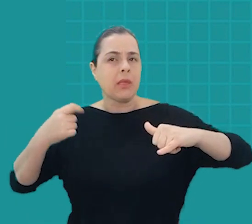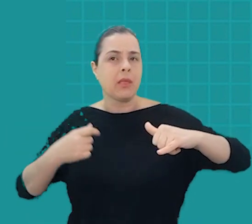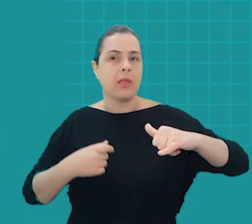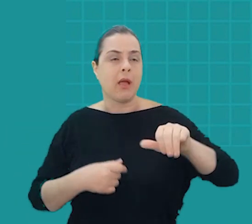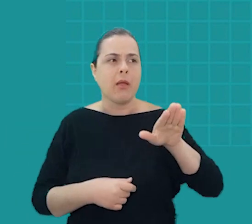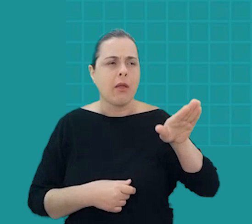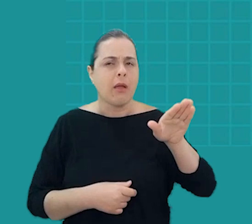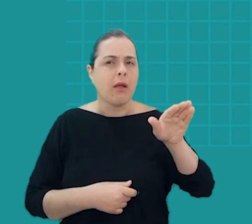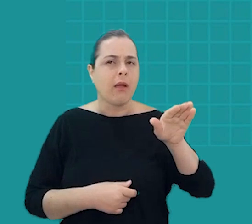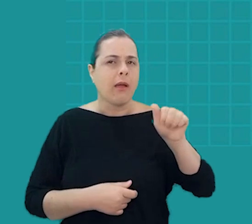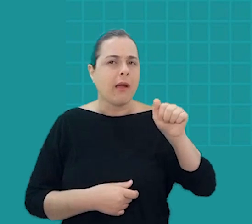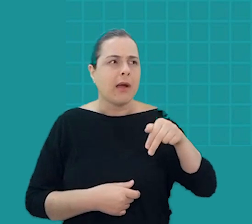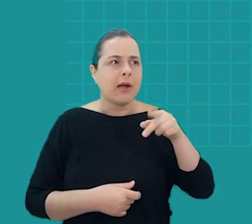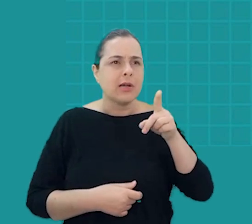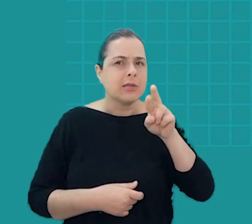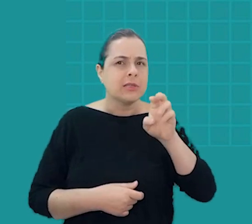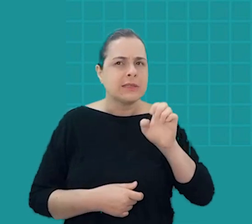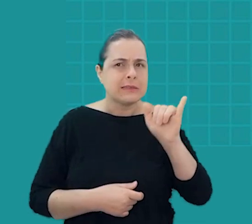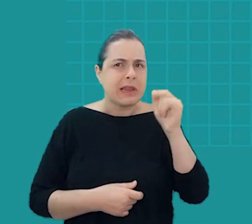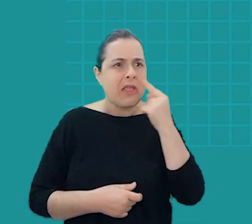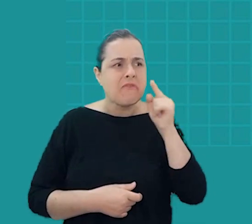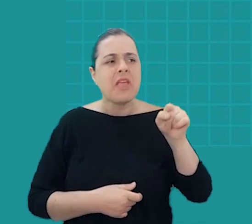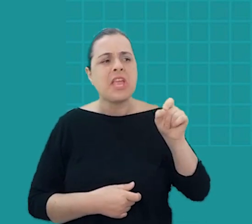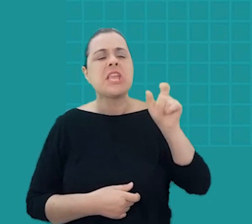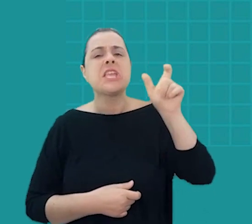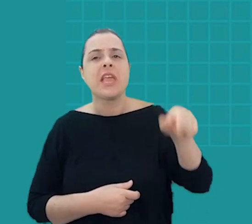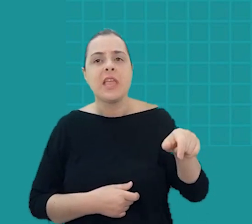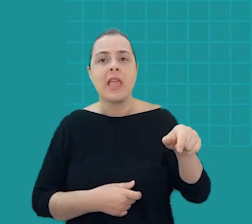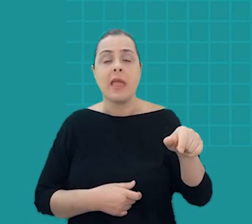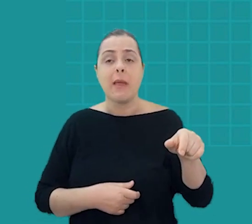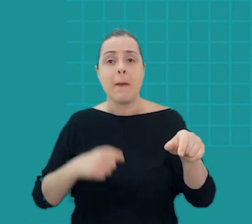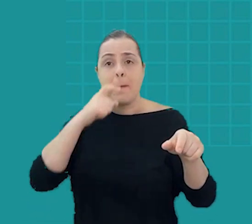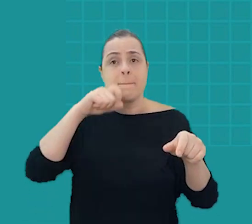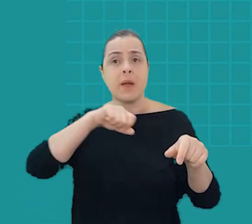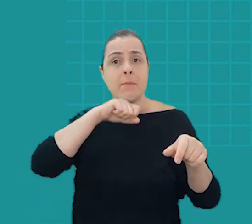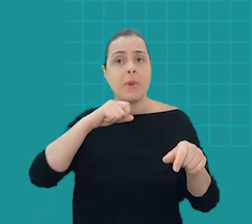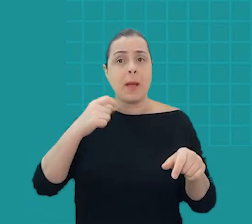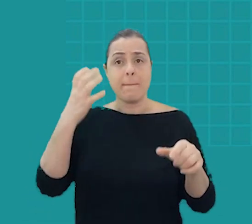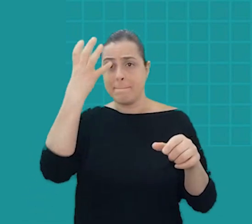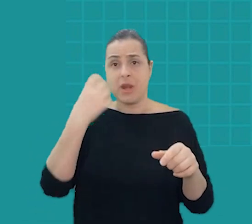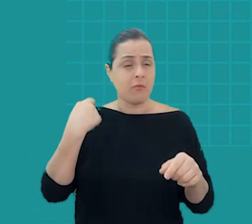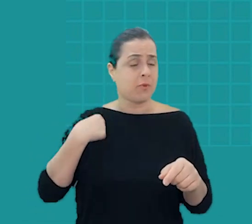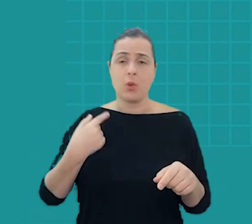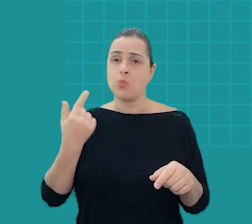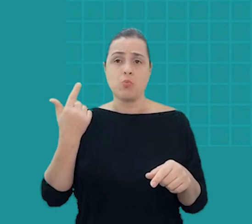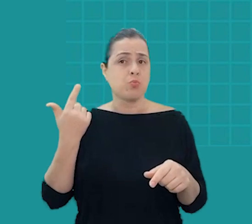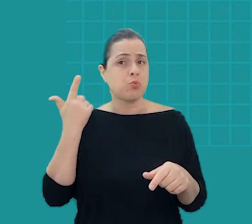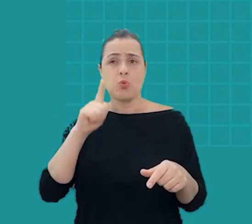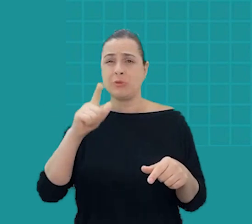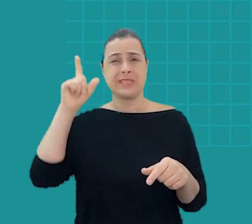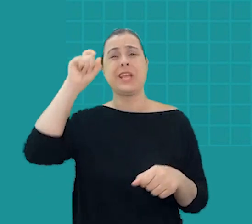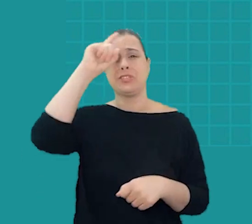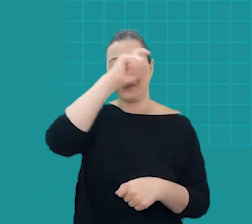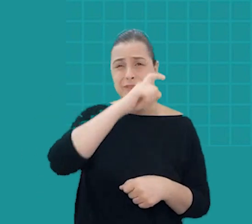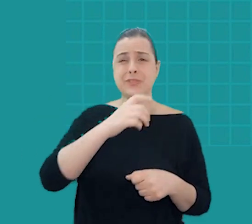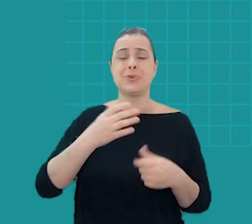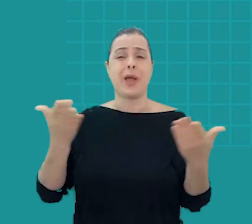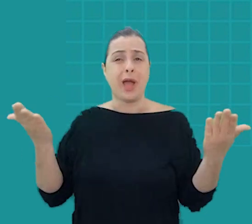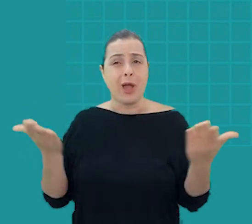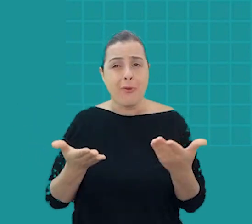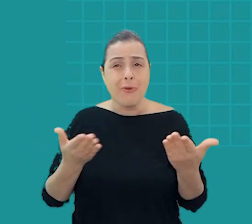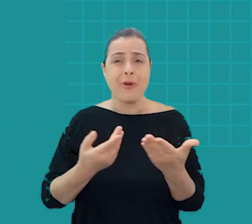quem que é, porque para mim falar no telefone é uma missão muito difícil. Se não fosse essa tecnologia,